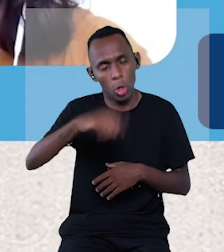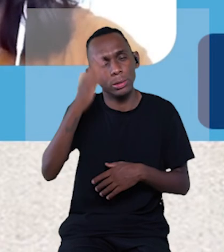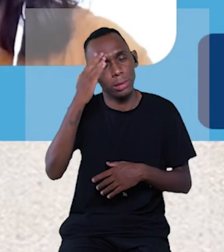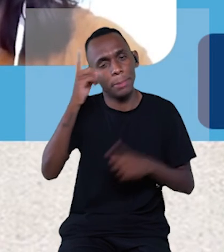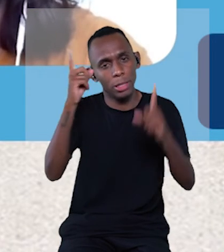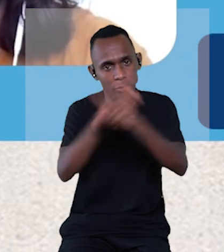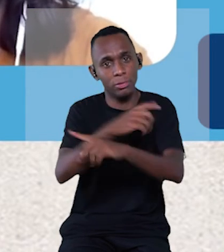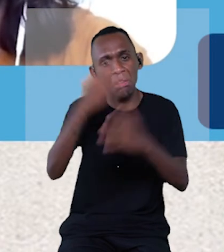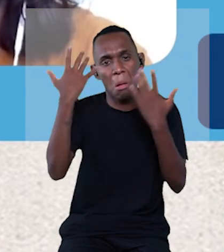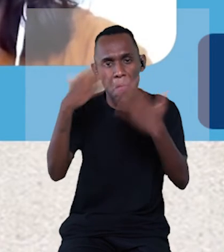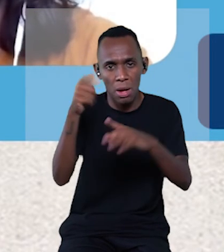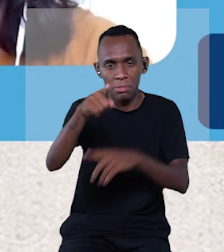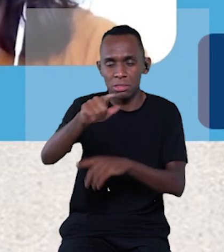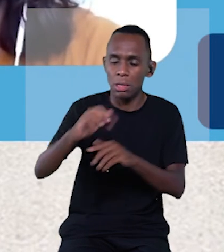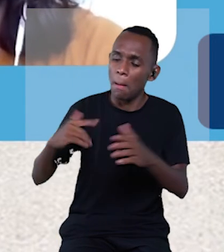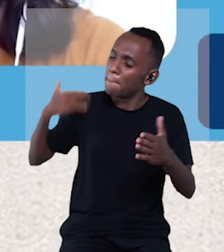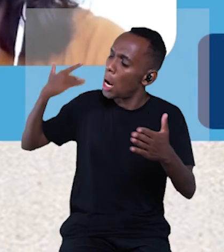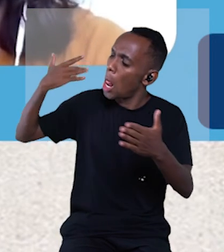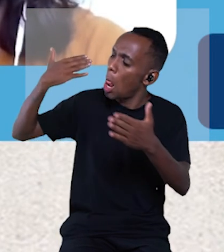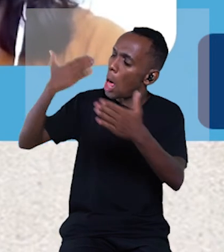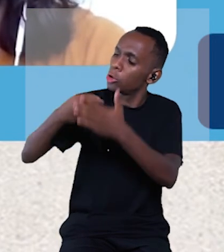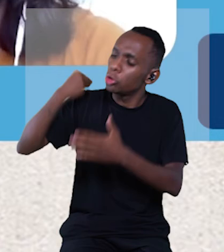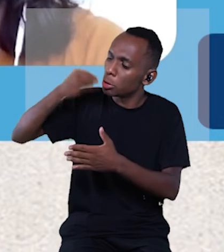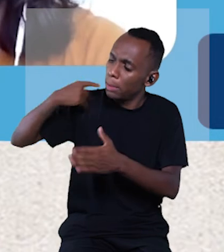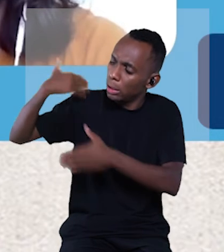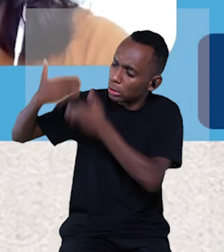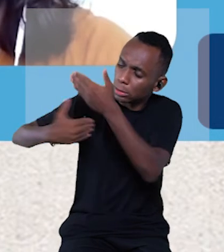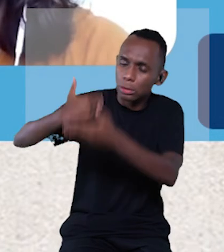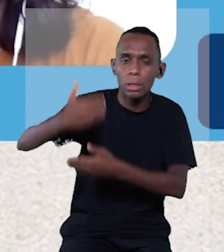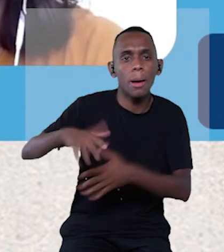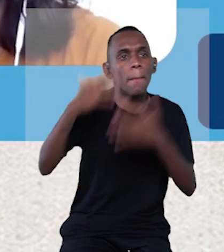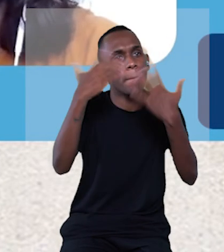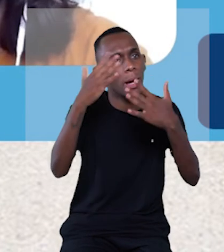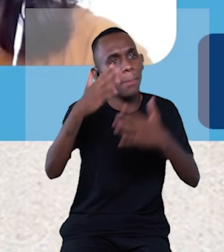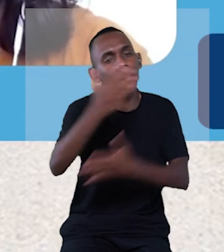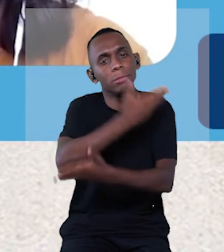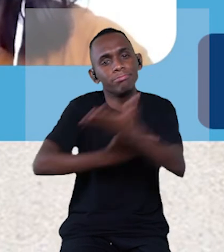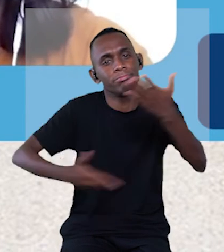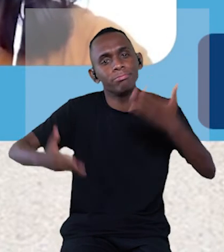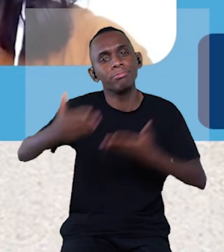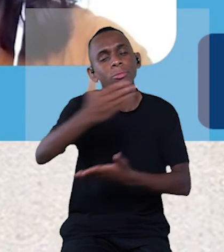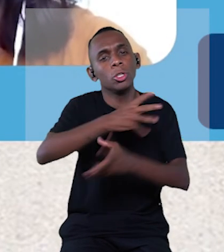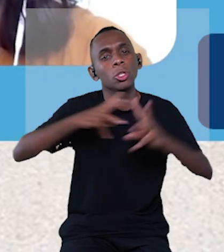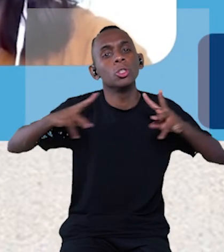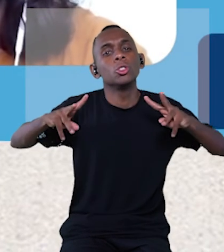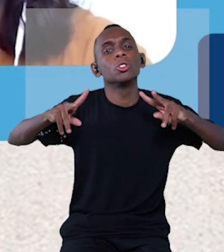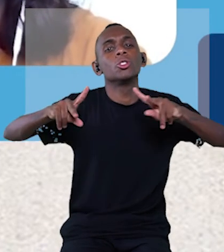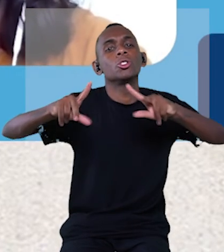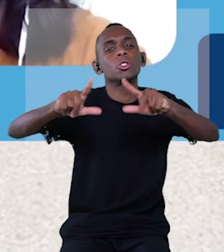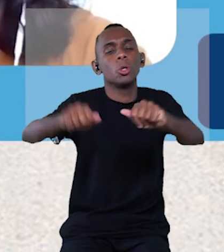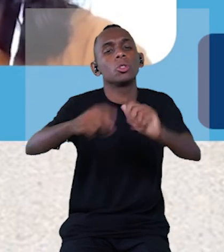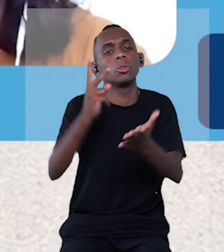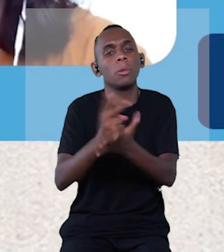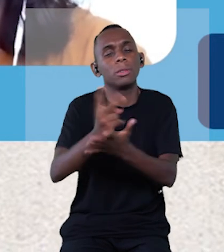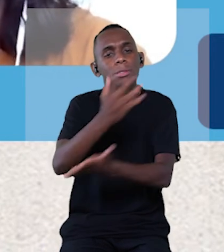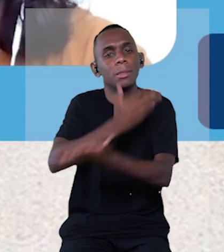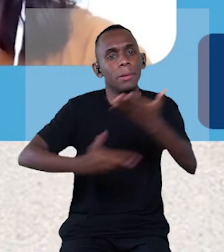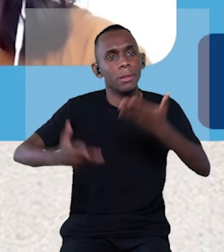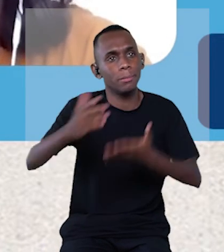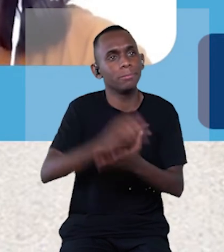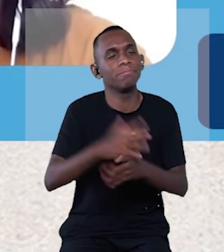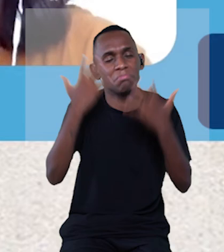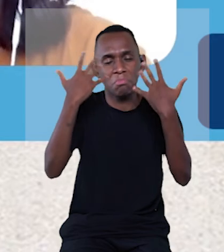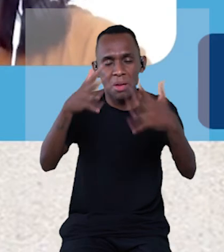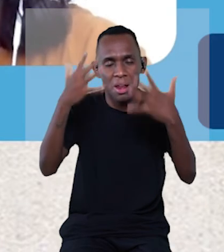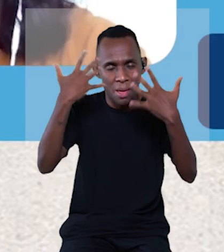assim. Então, parabéns também pela sua trajetória. Obrigado, parabéns para vocês, para o Afonso, para você, para todo mundo aí de